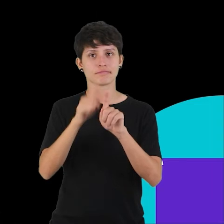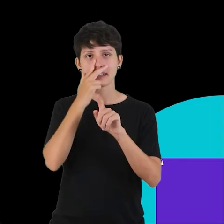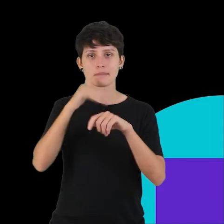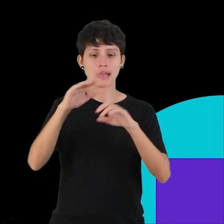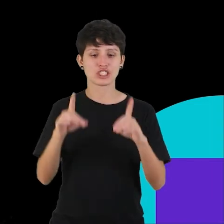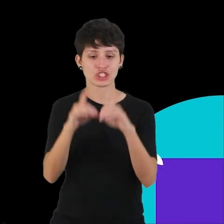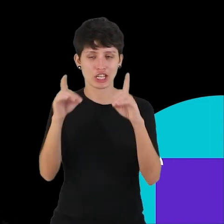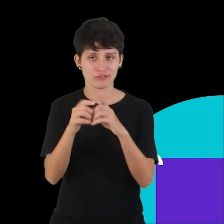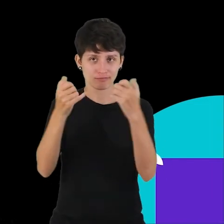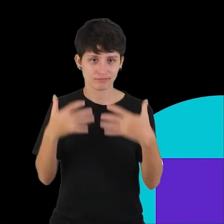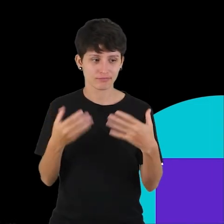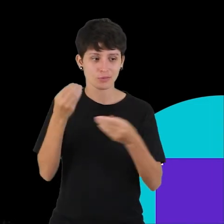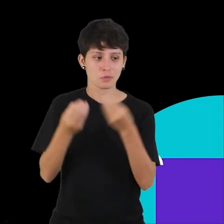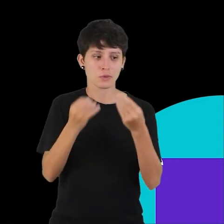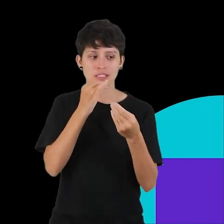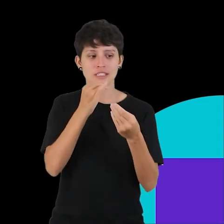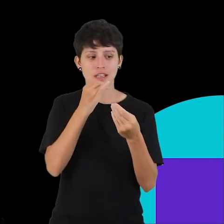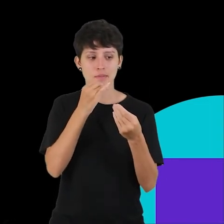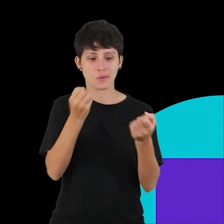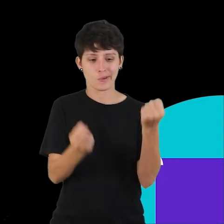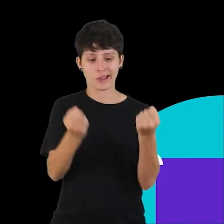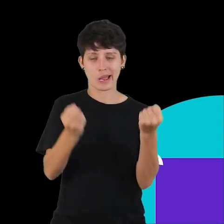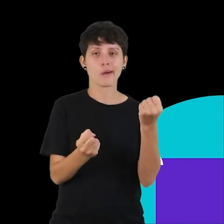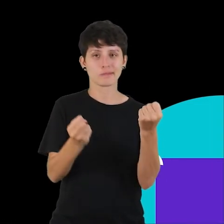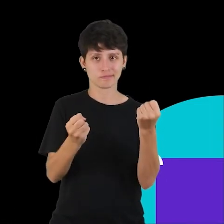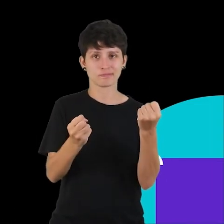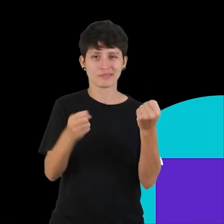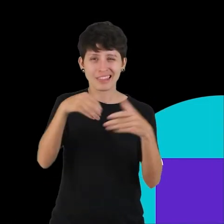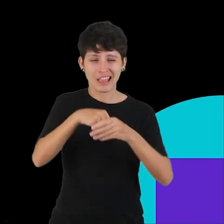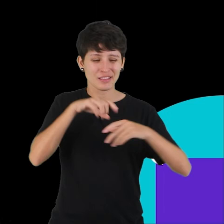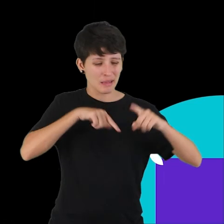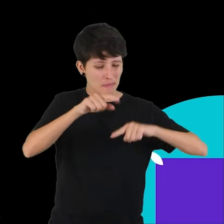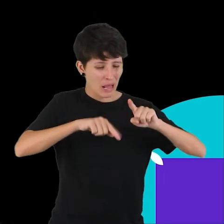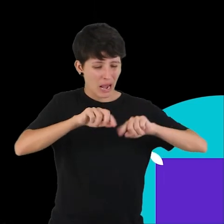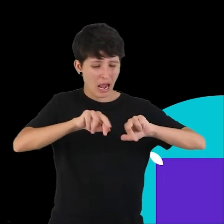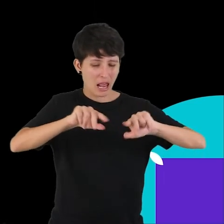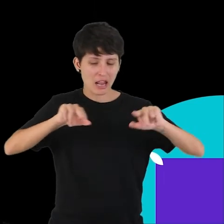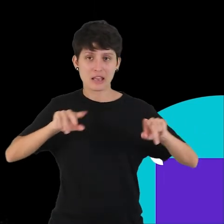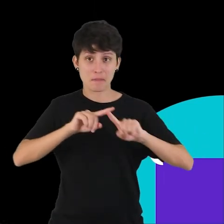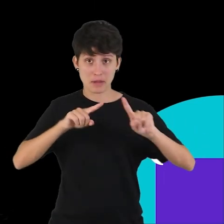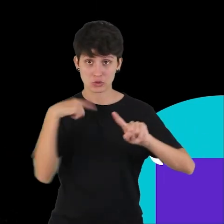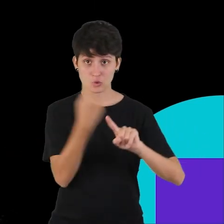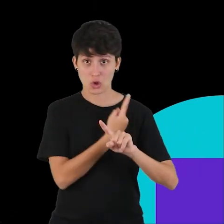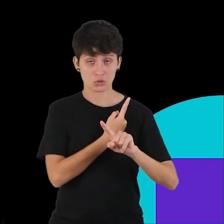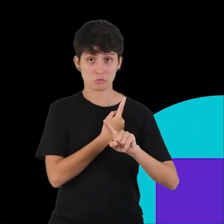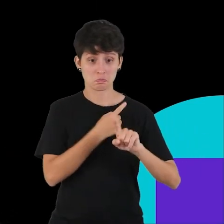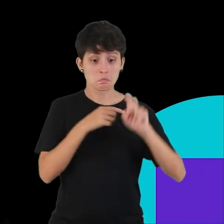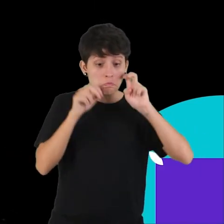alunos. Então, apesar do sistema ter uma função muito clara, às vezes ele é disfuncional, ele não cumpre a sua função, ele traz outros